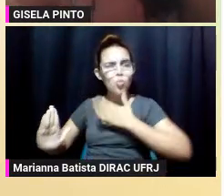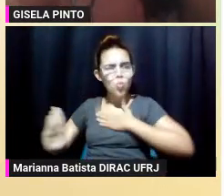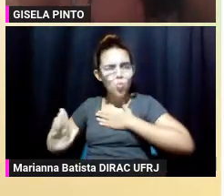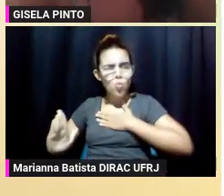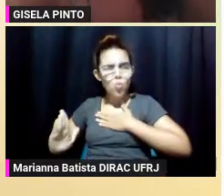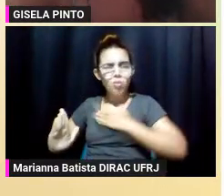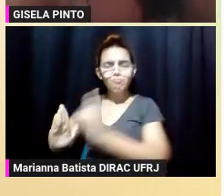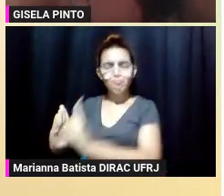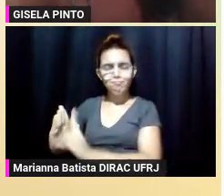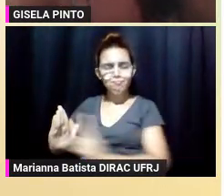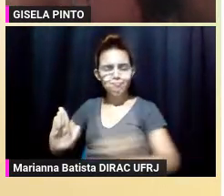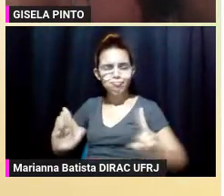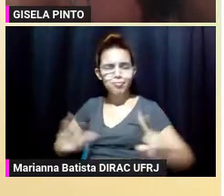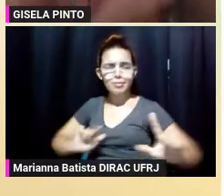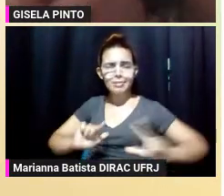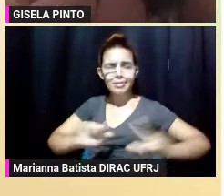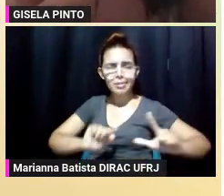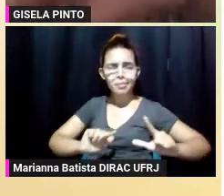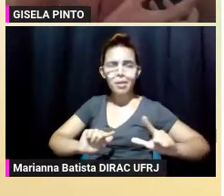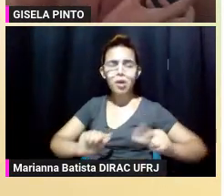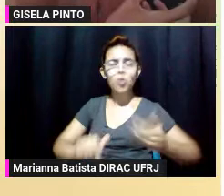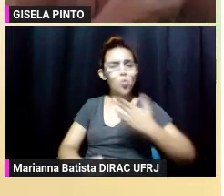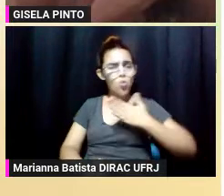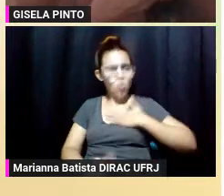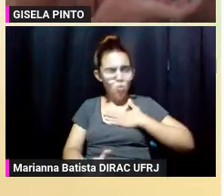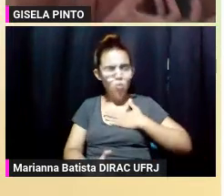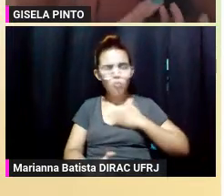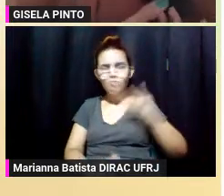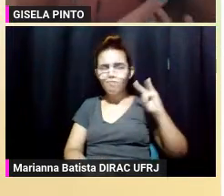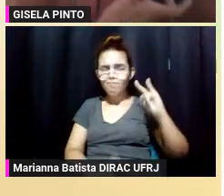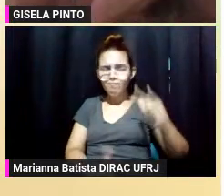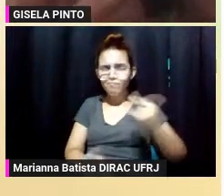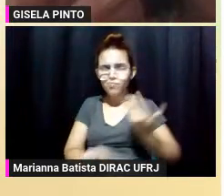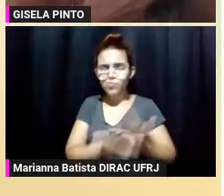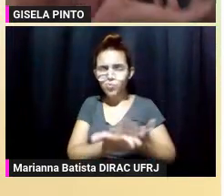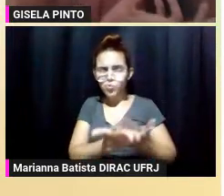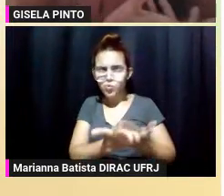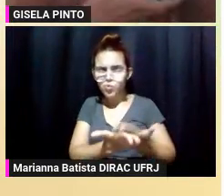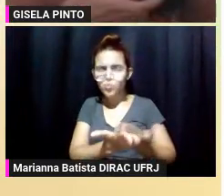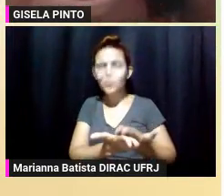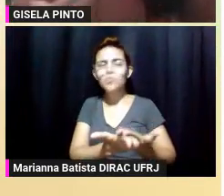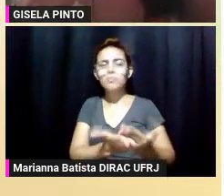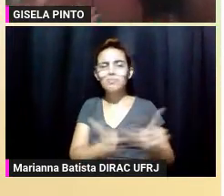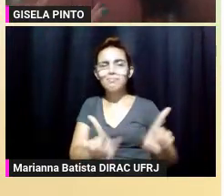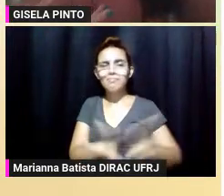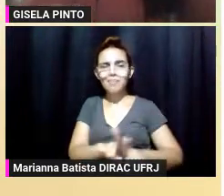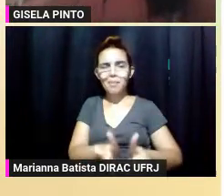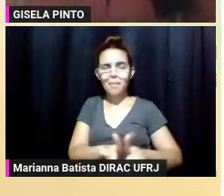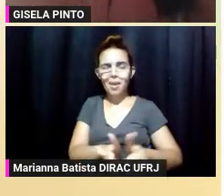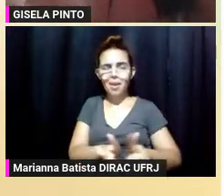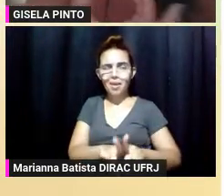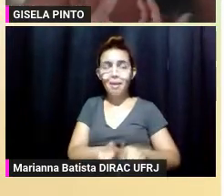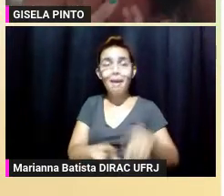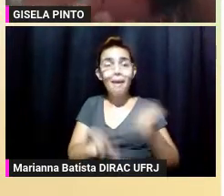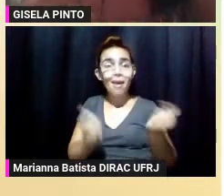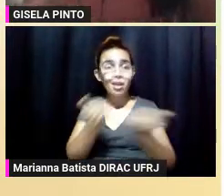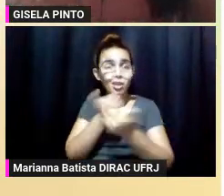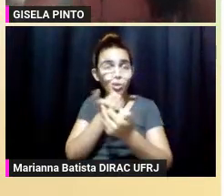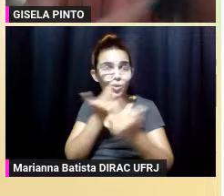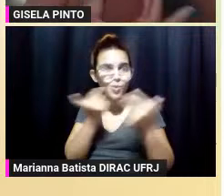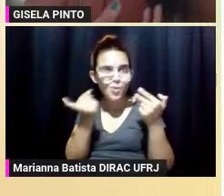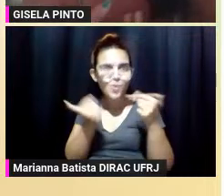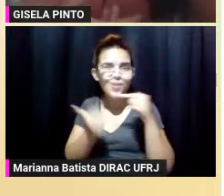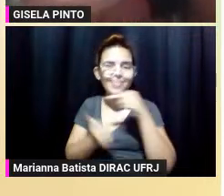É, então, acho que isso, de novo, vai na questão do exemplo, né? O lar que a gente